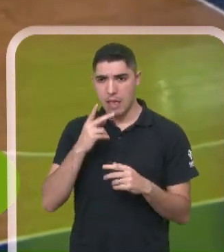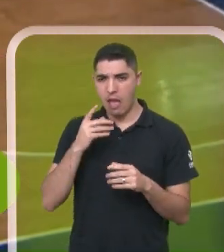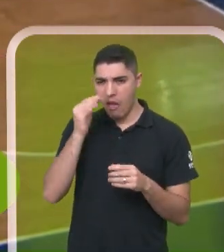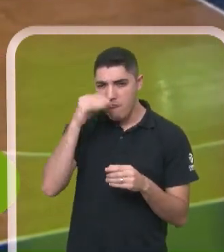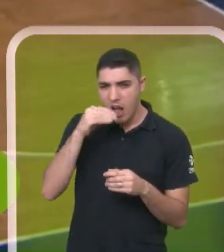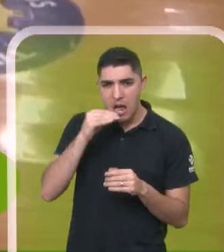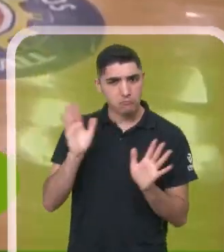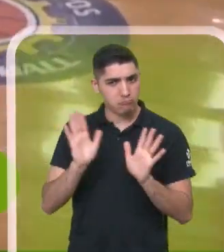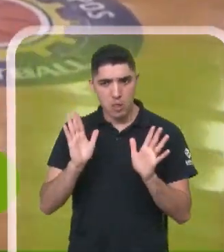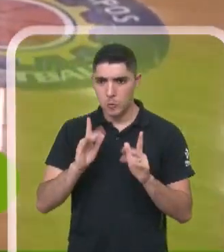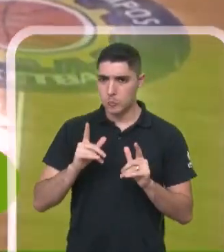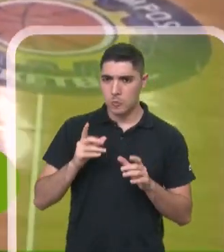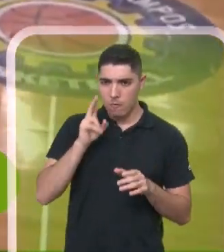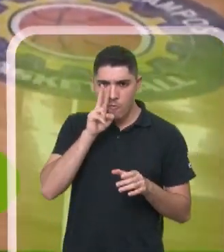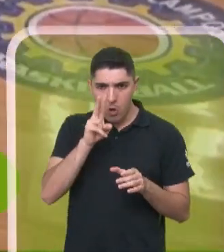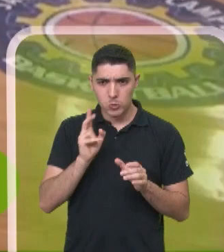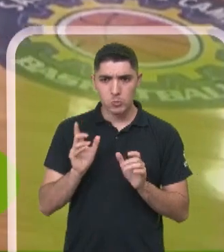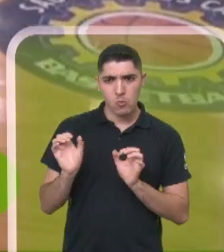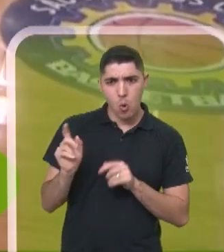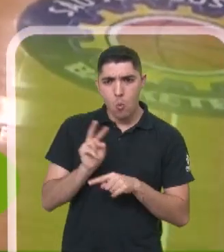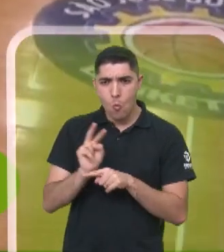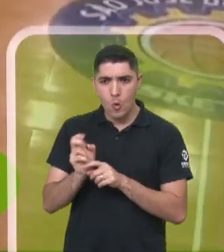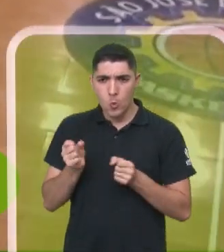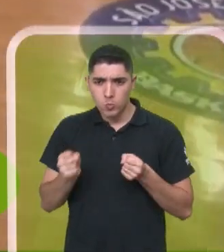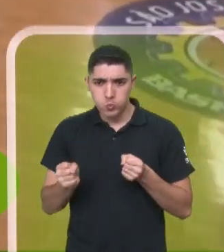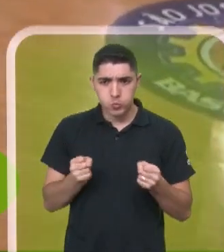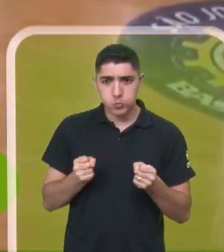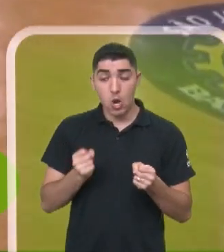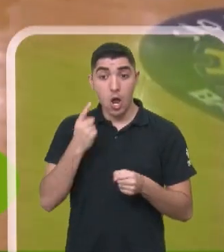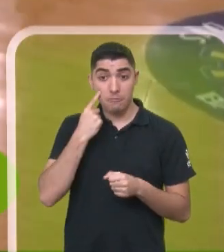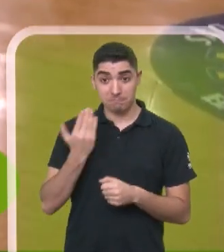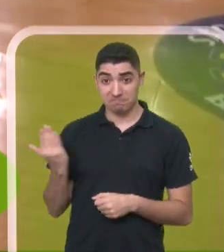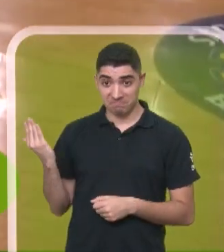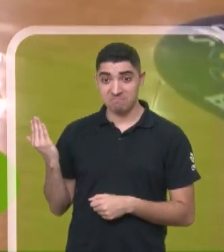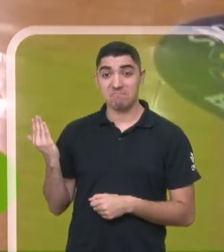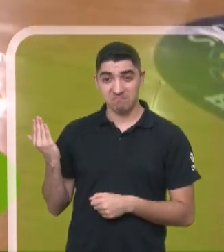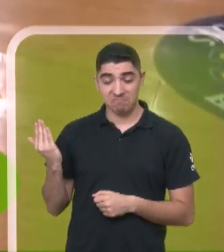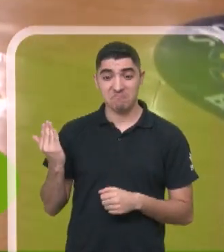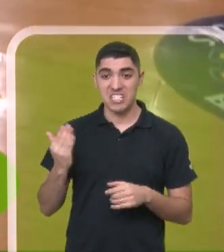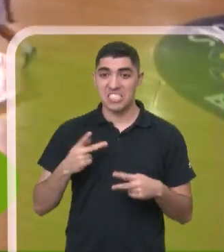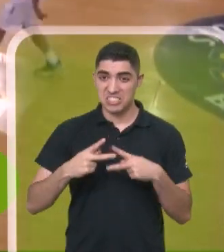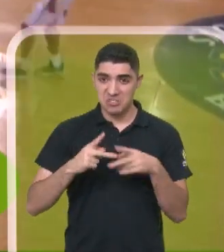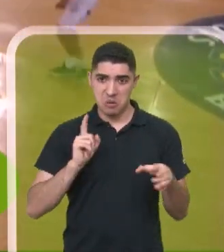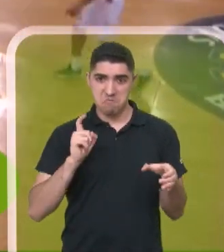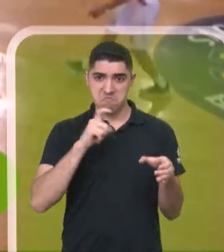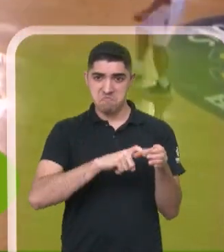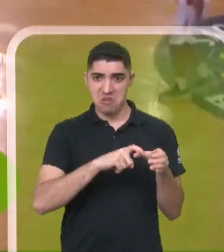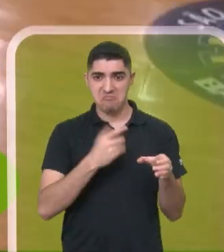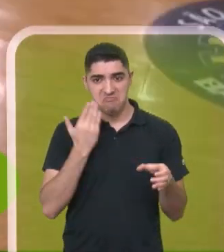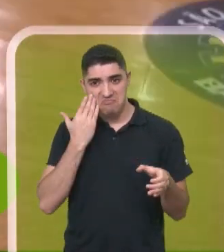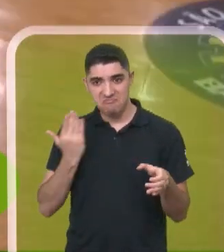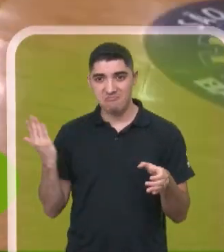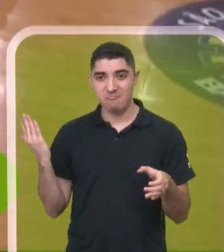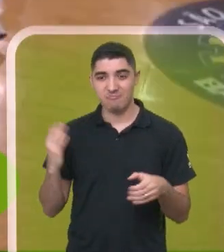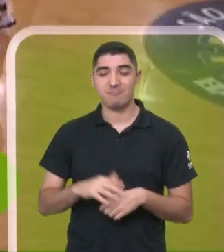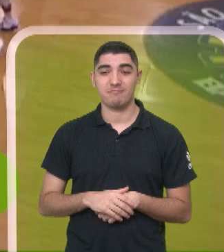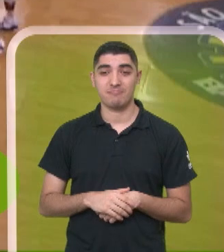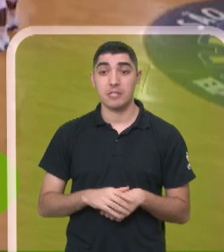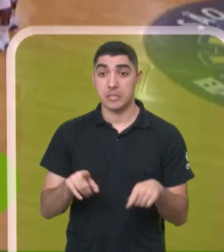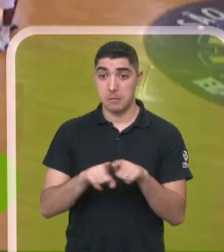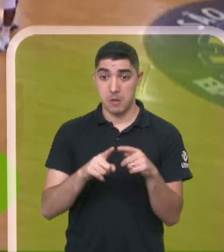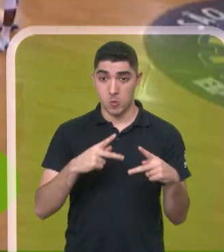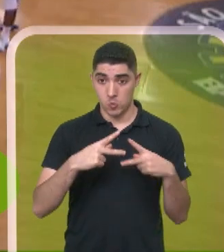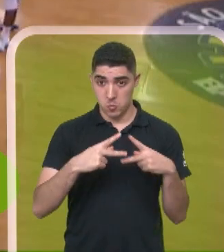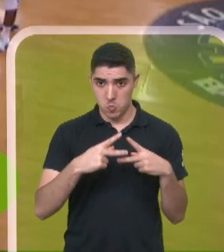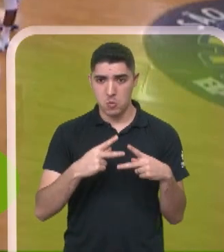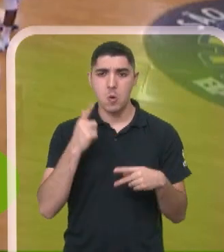para o Osasco. E Morrídio também apresentou seu cartão de visitas com esse chutaço do meio da rua. O time joseense